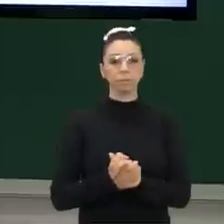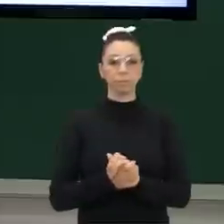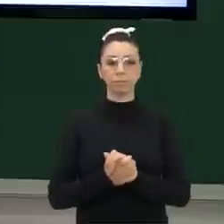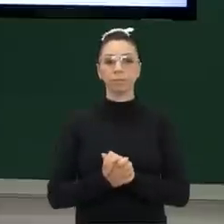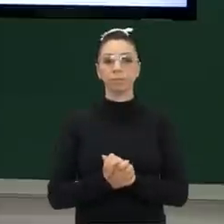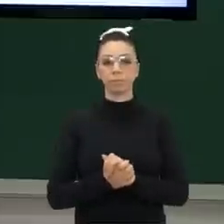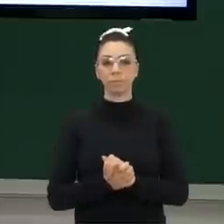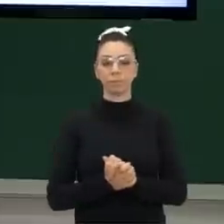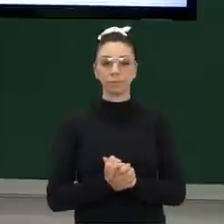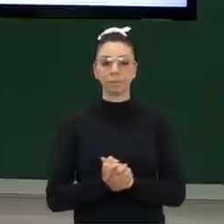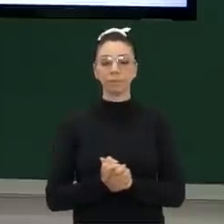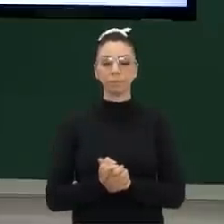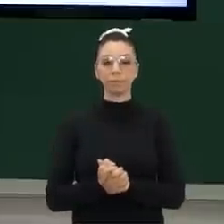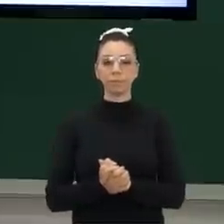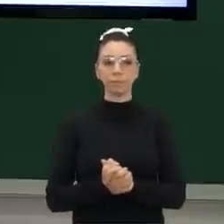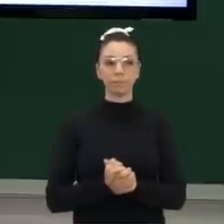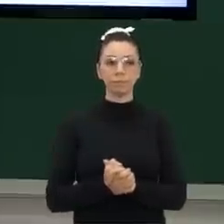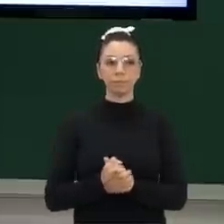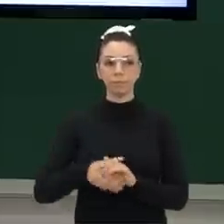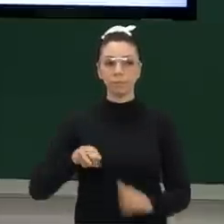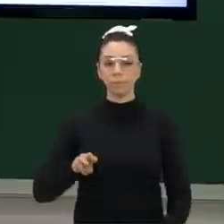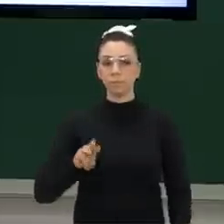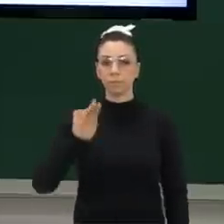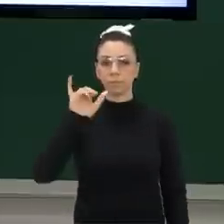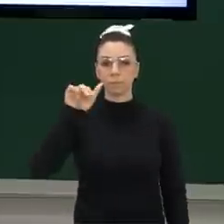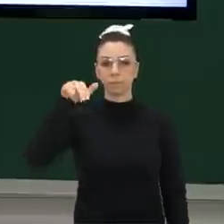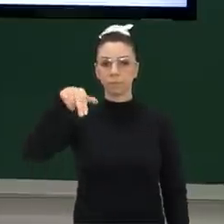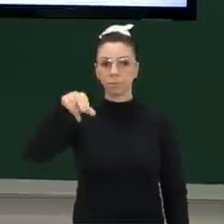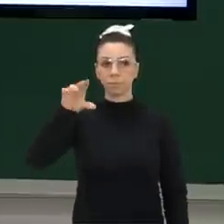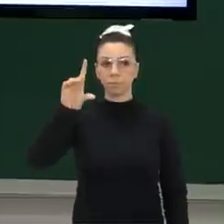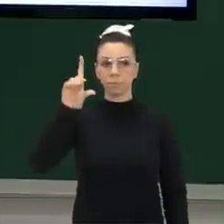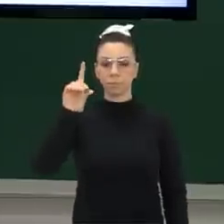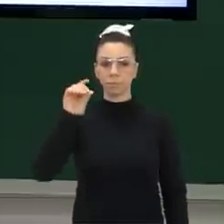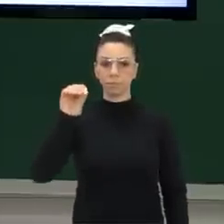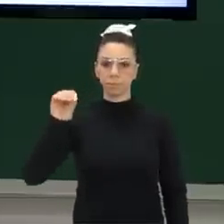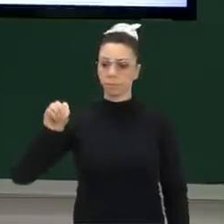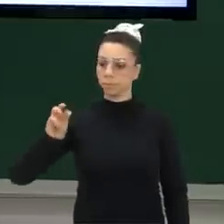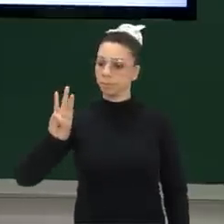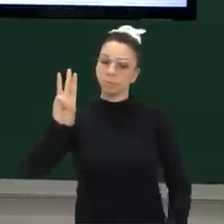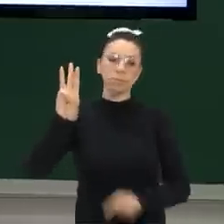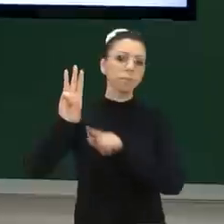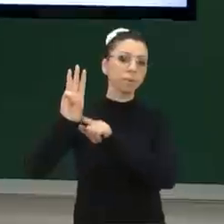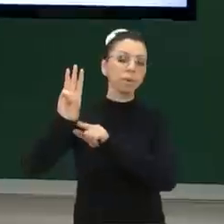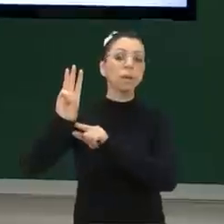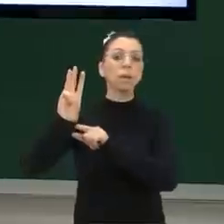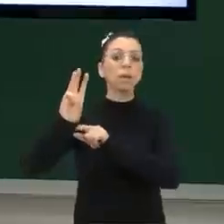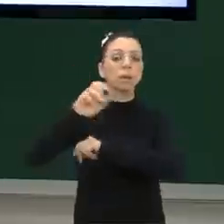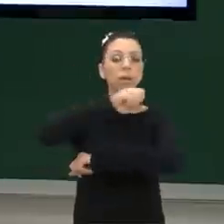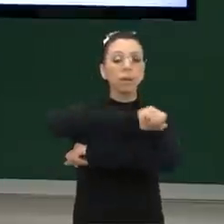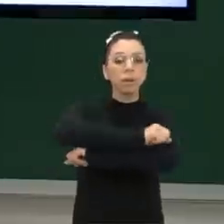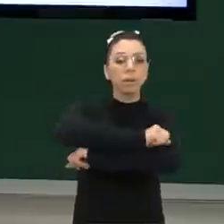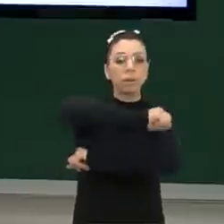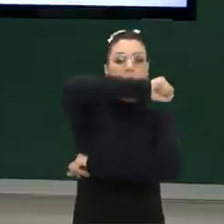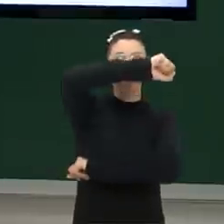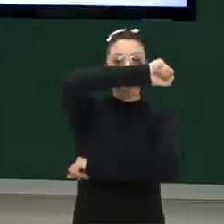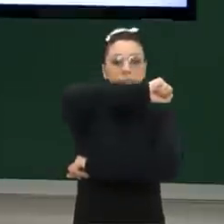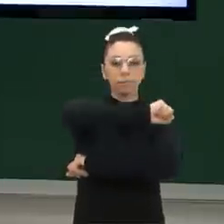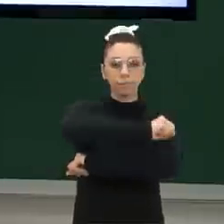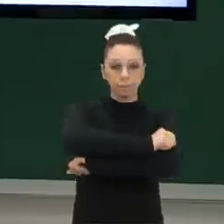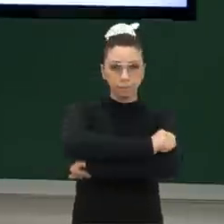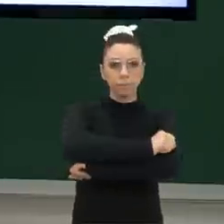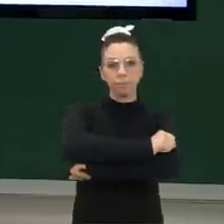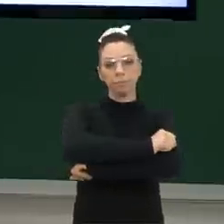né? Window, que são as janelinhas. Então, nós conseguimos ver todas